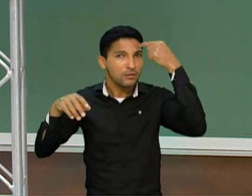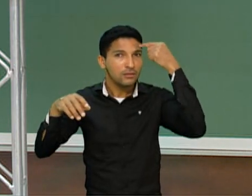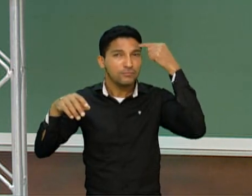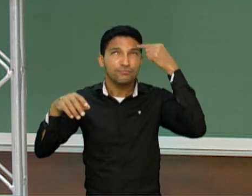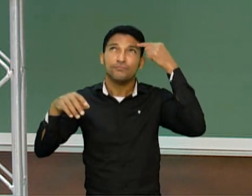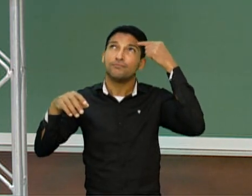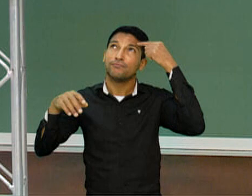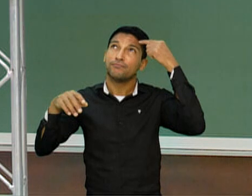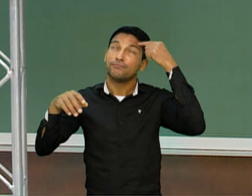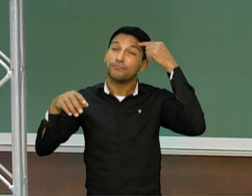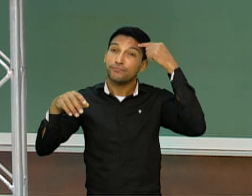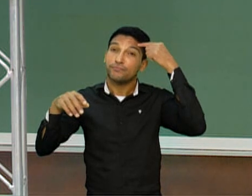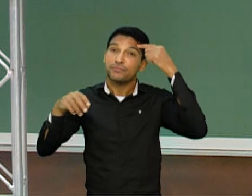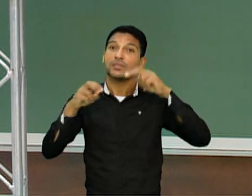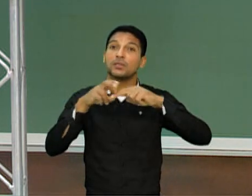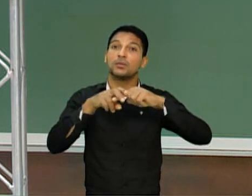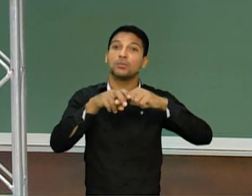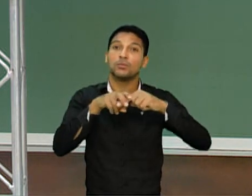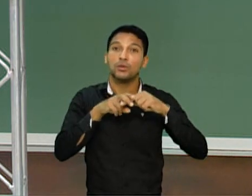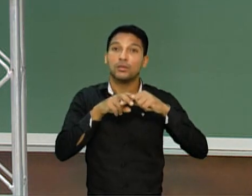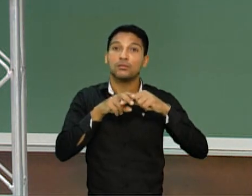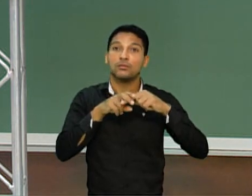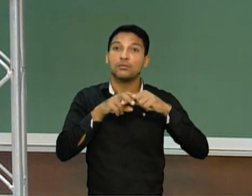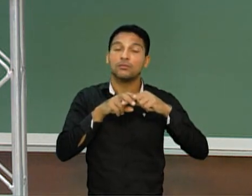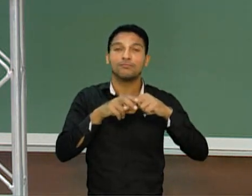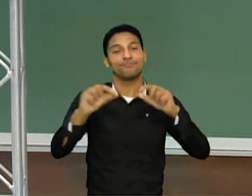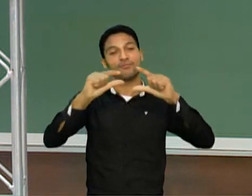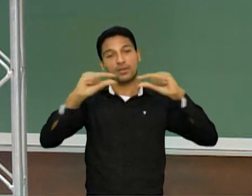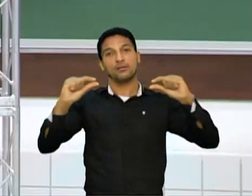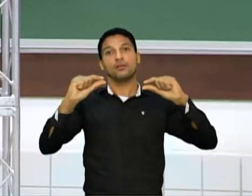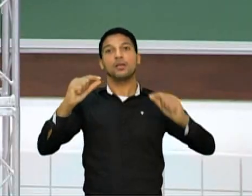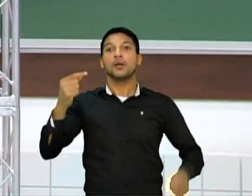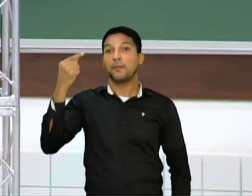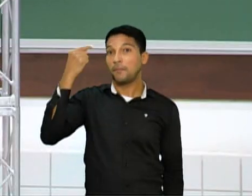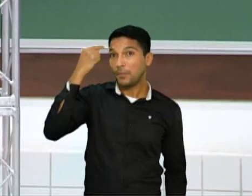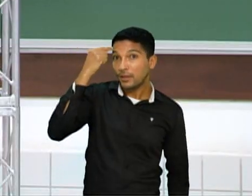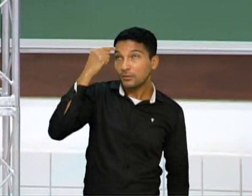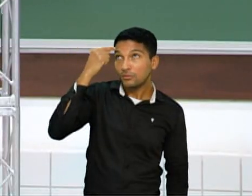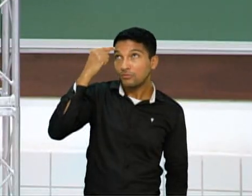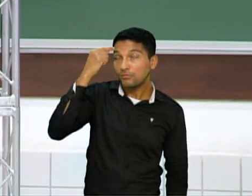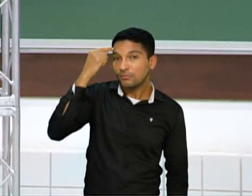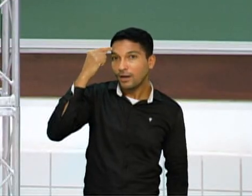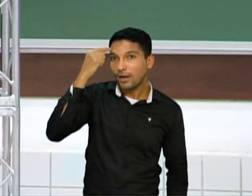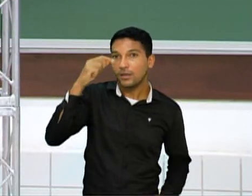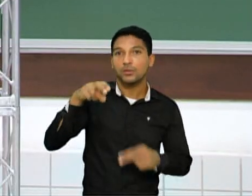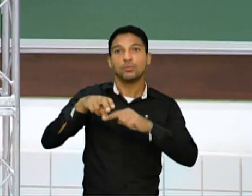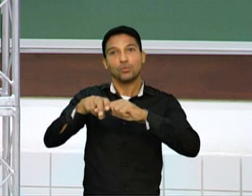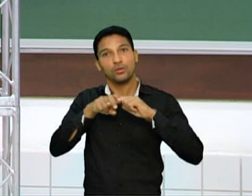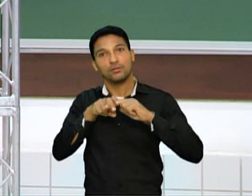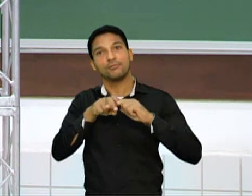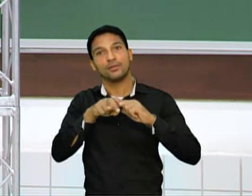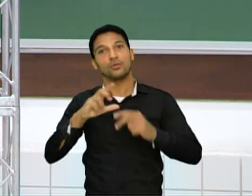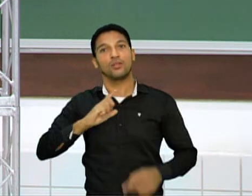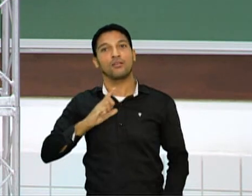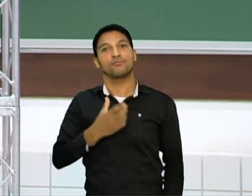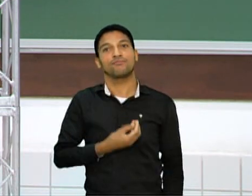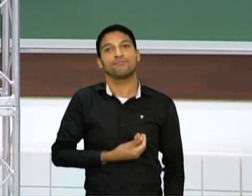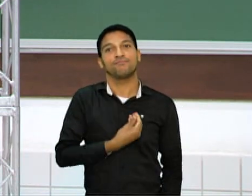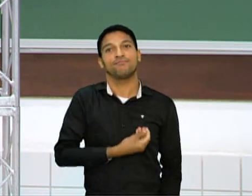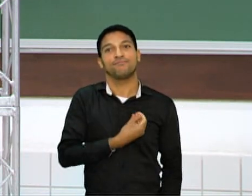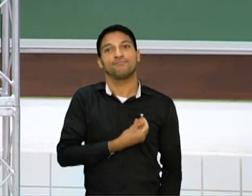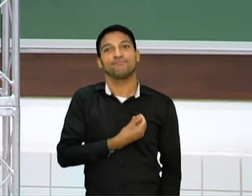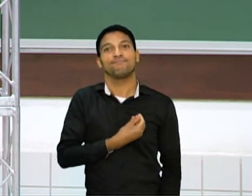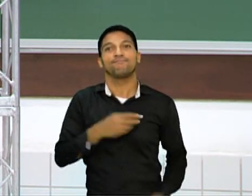o próprio Descartes afirma o penso logo existo. Então é a condição do pensamento que garante a minha existência